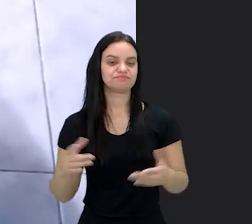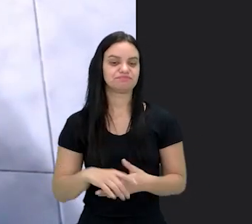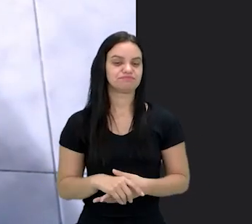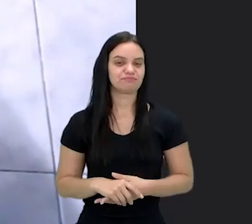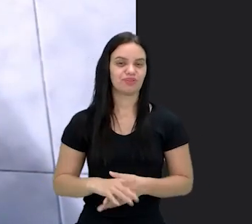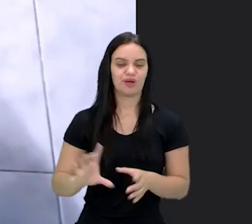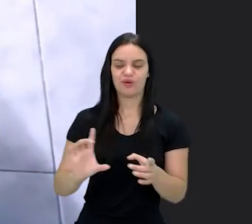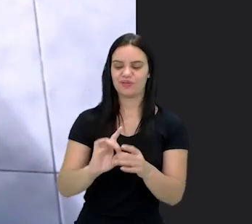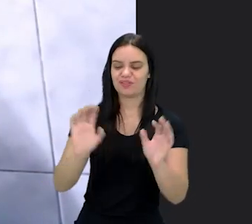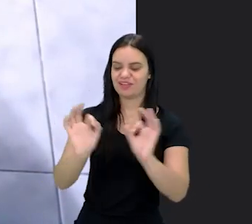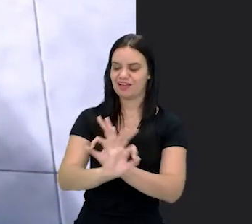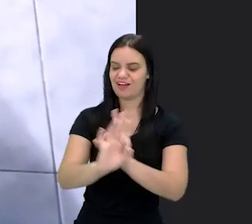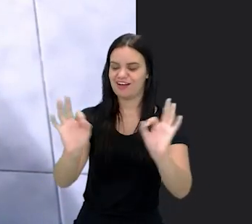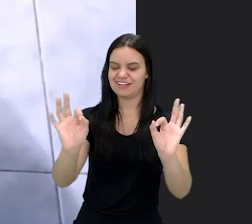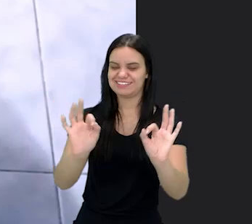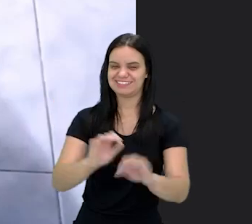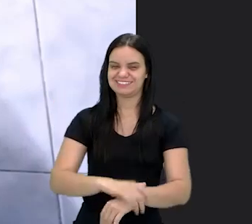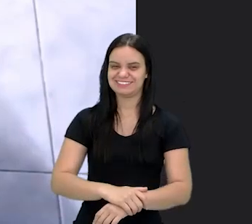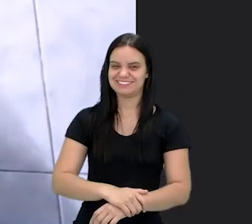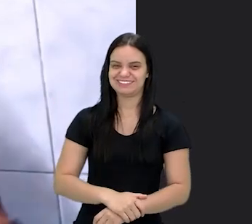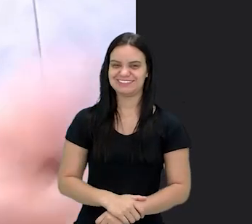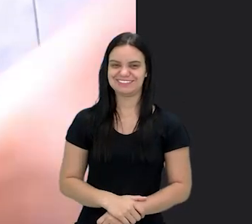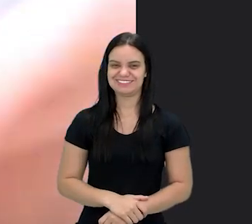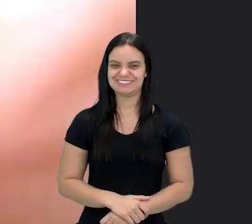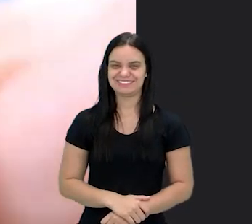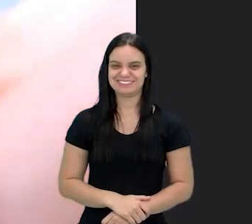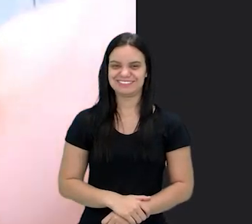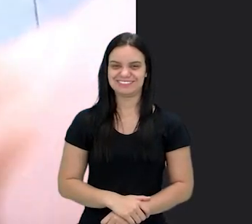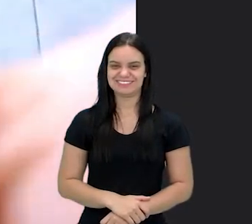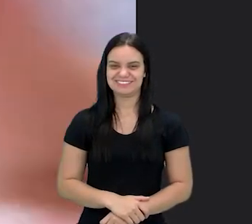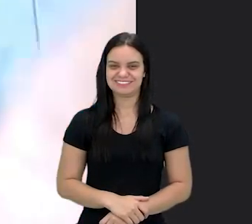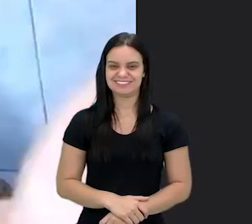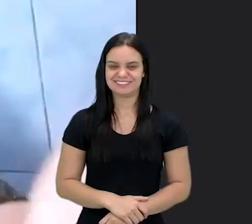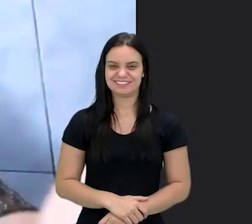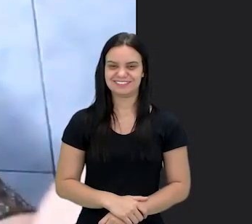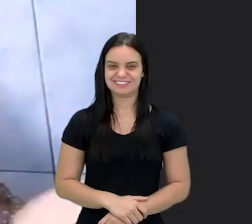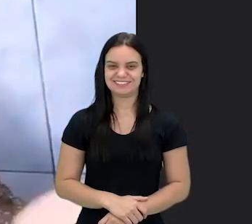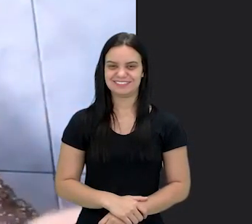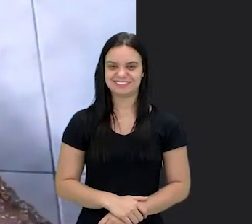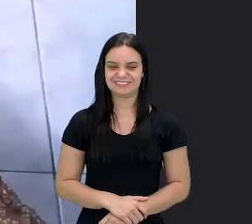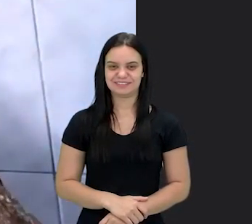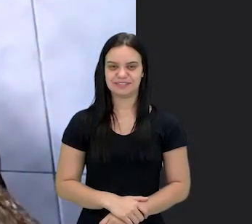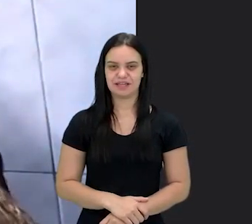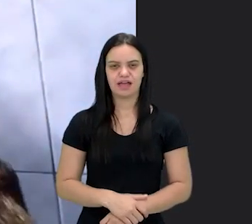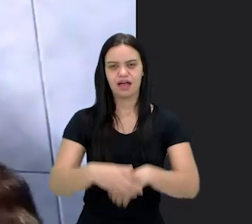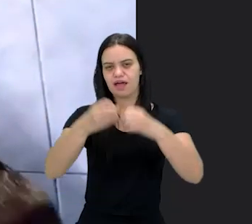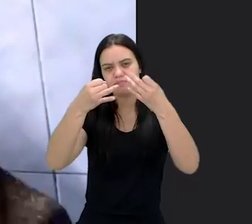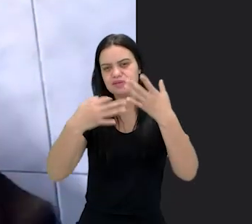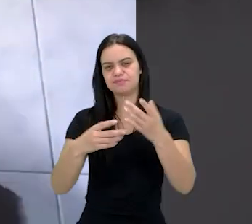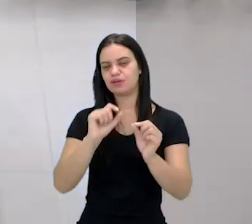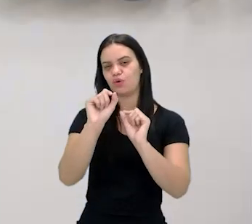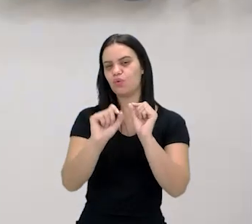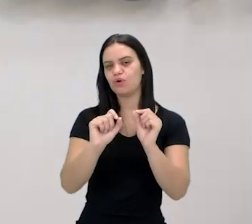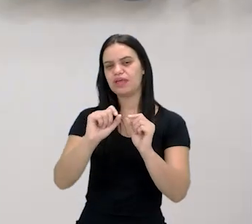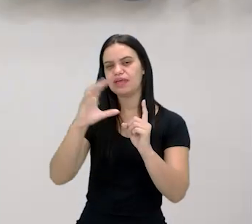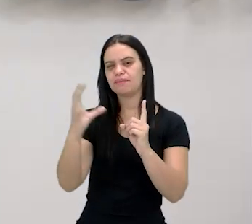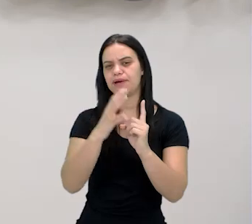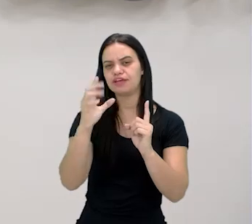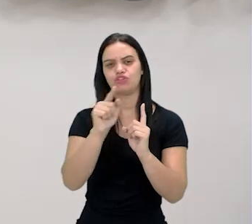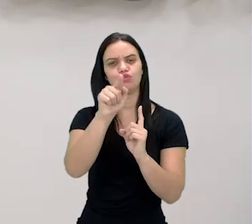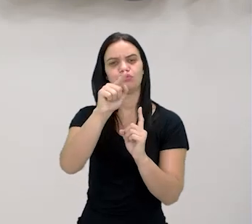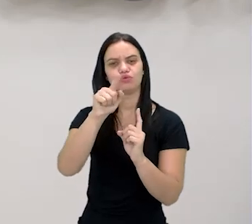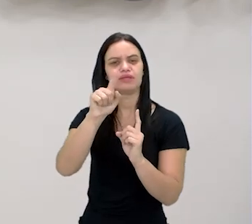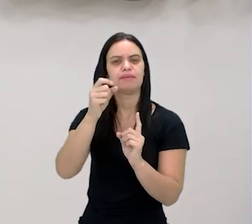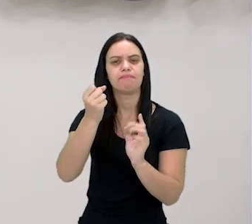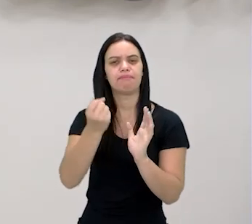livro maravilhoso, né, gente? Magnífico. Me fala uma coisa assim que te impactou, assim, marcou